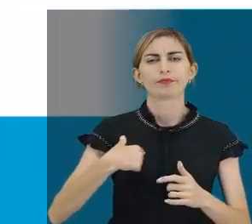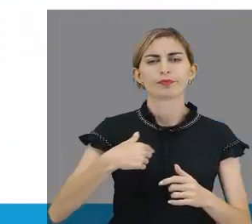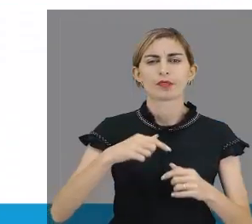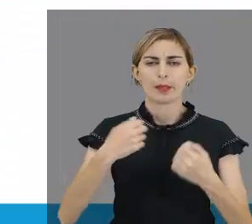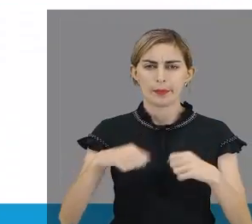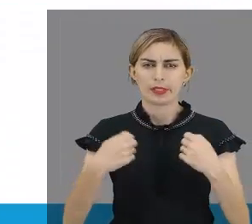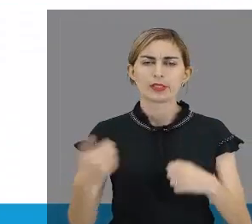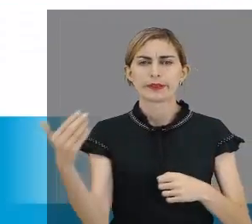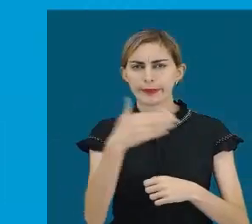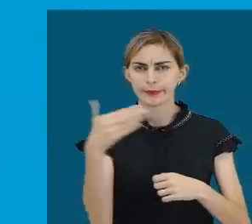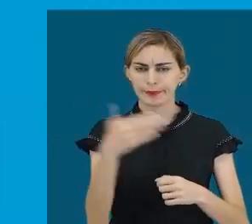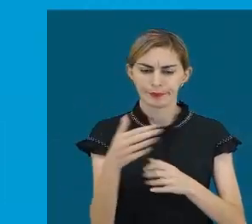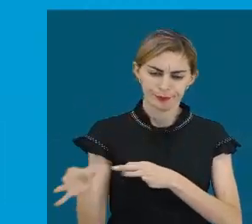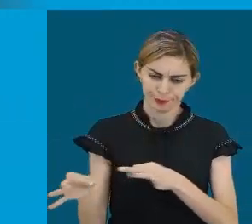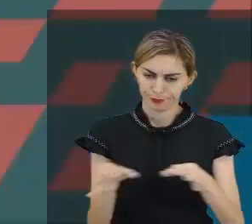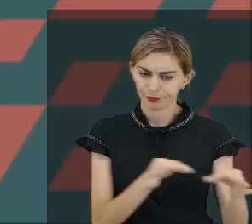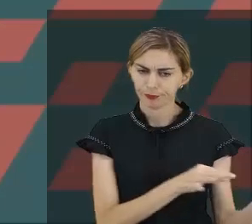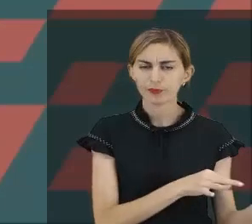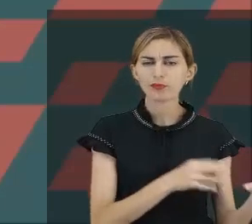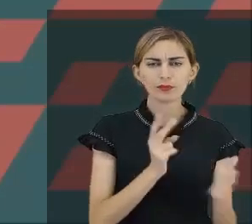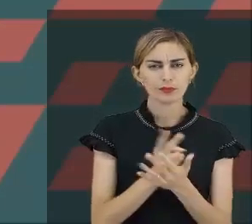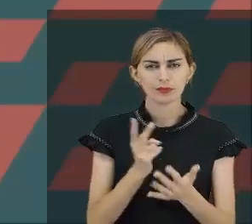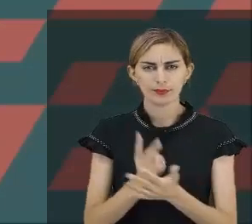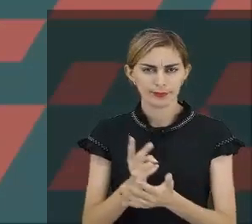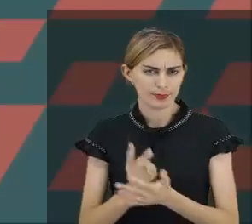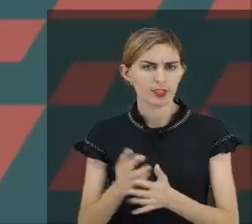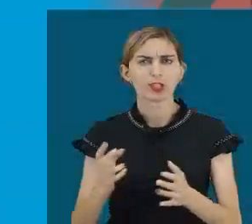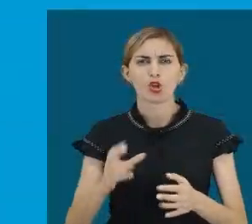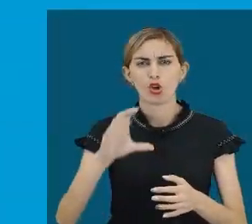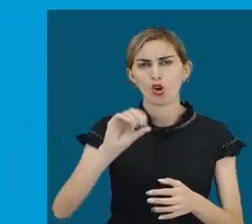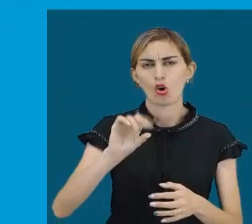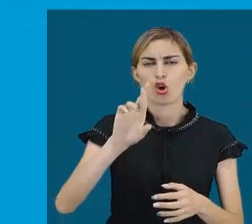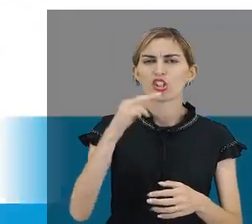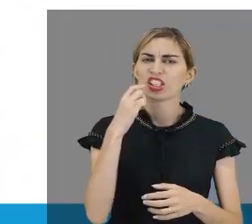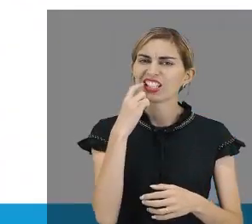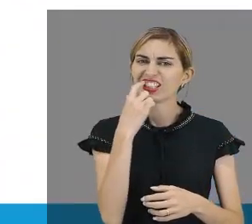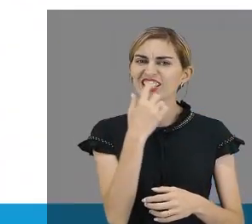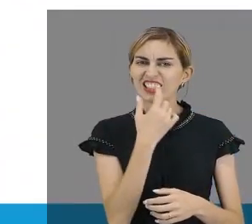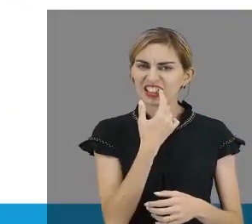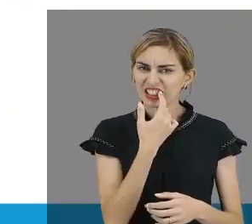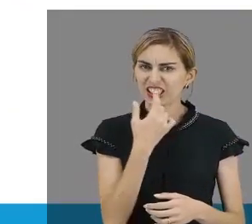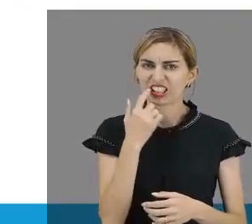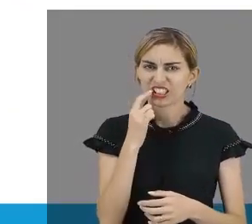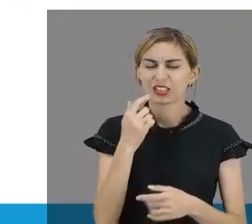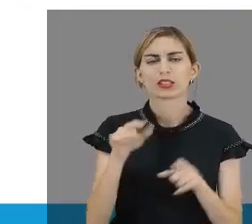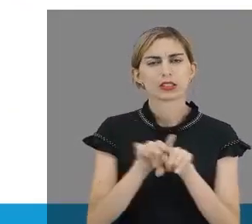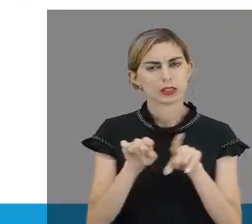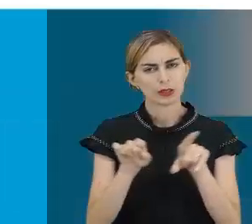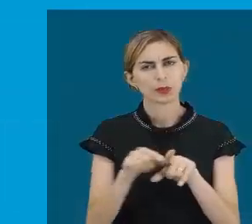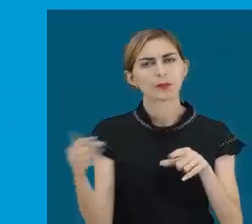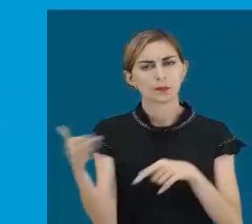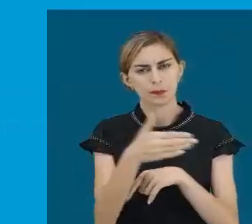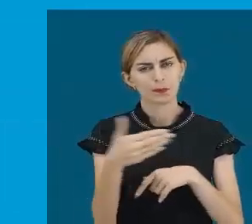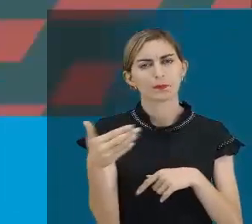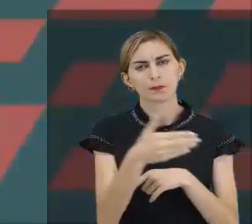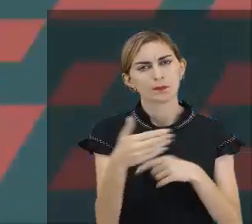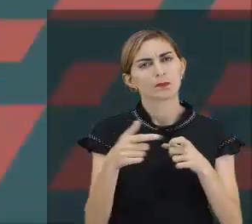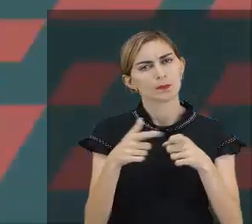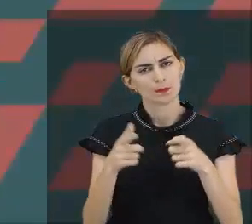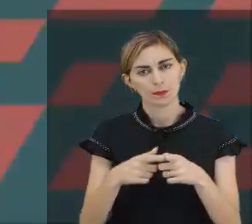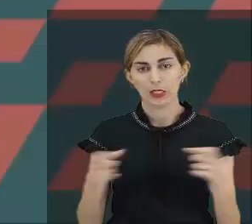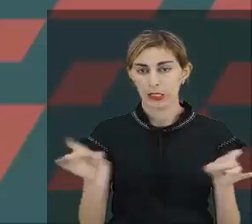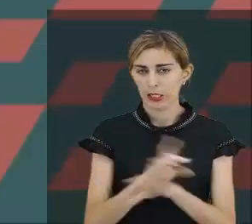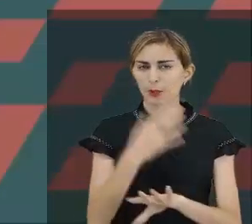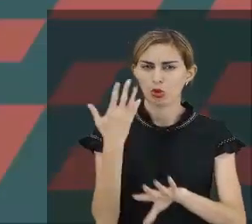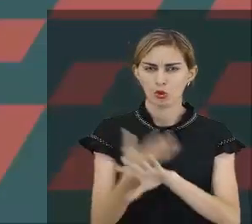A hematologia, elas têm que estar em acompanhamento e ortodôntica, por conta do céu da boca.